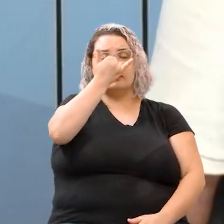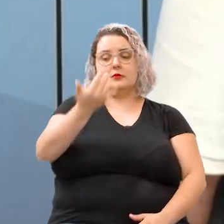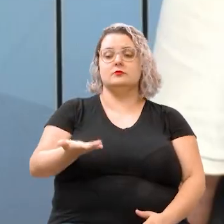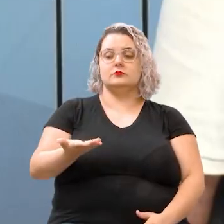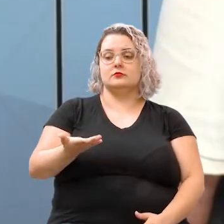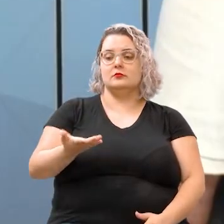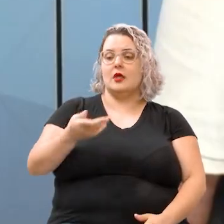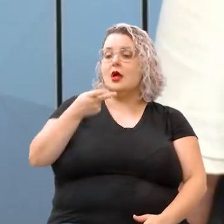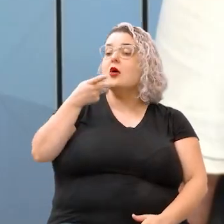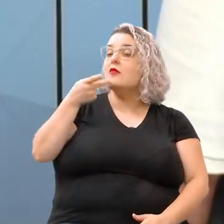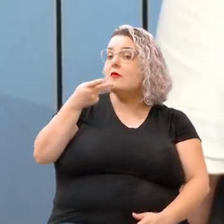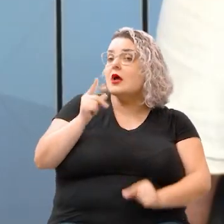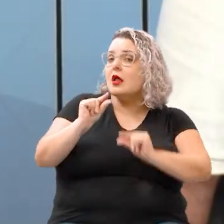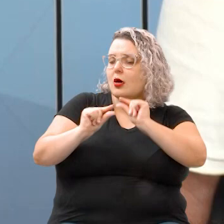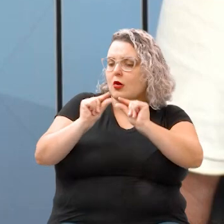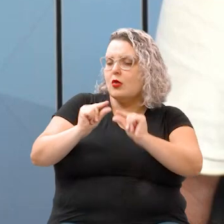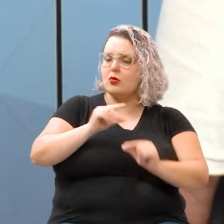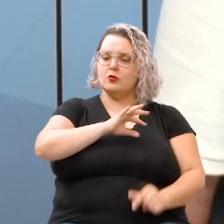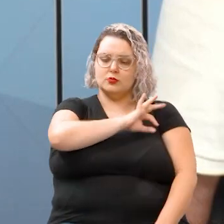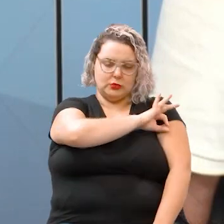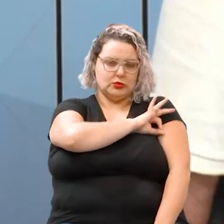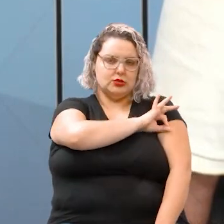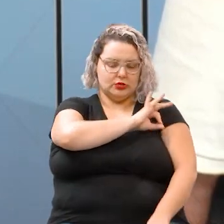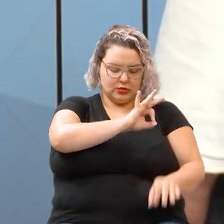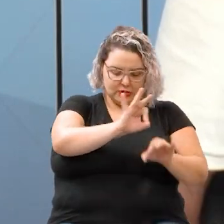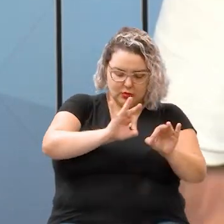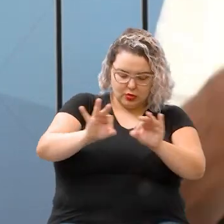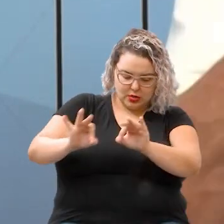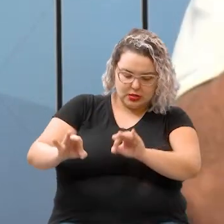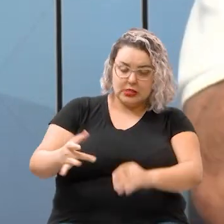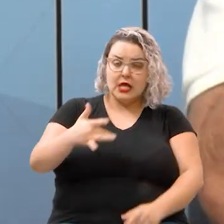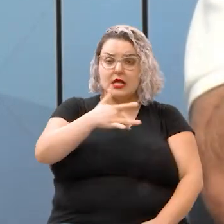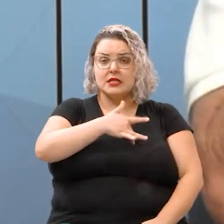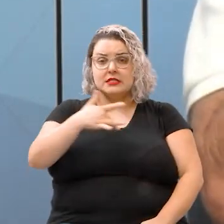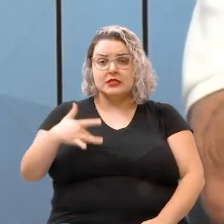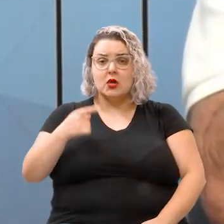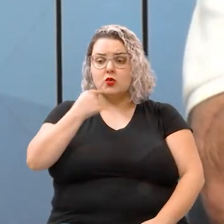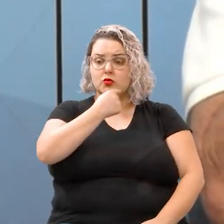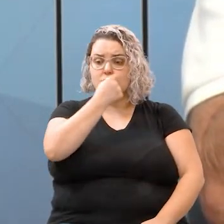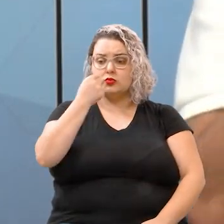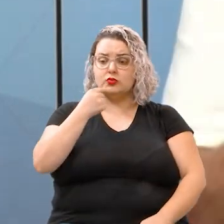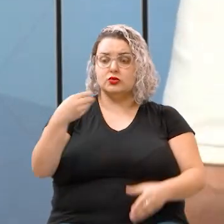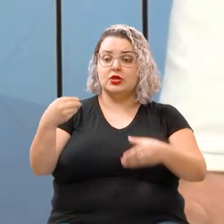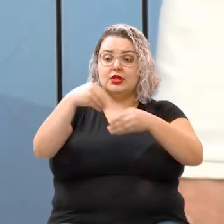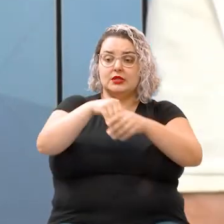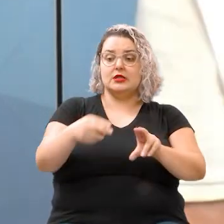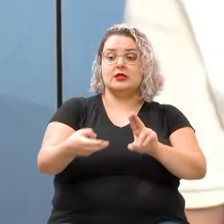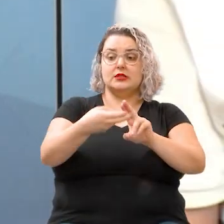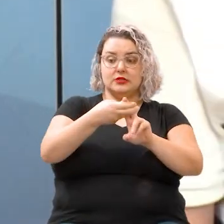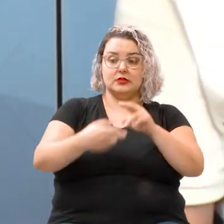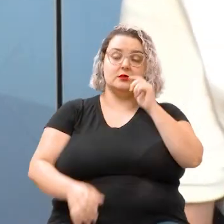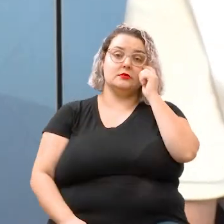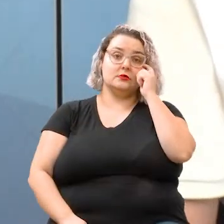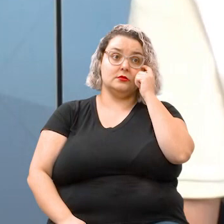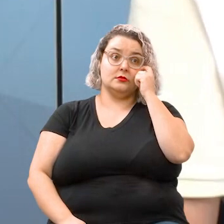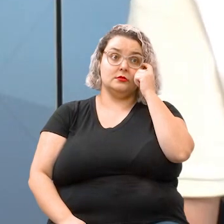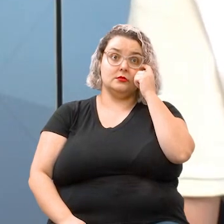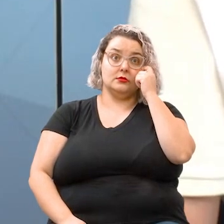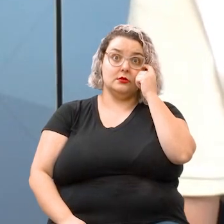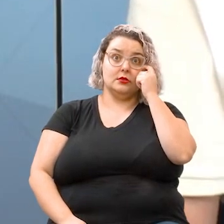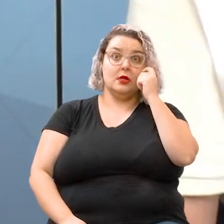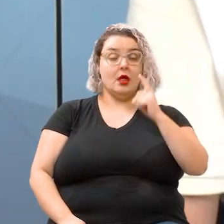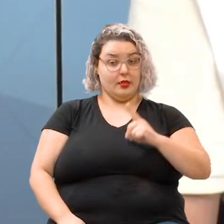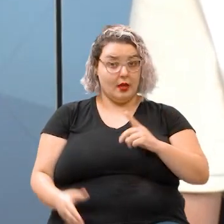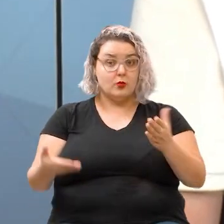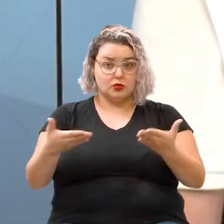Falar um pouquinho da prefeitura, né, da organização da saúde bucal dentro do Sistema Único de Saúde, que a gente tem